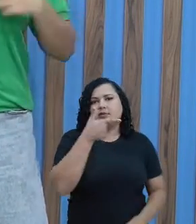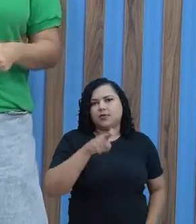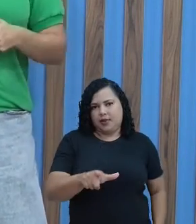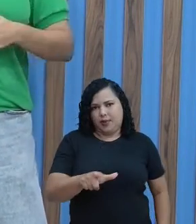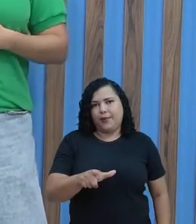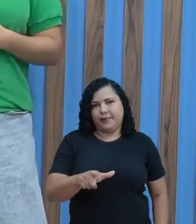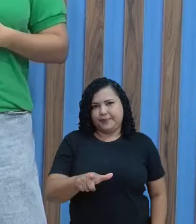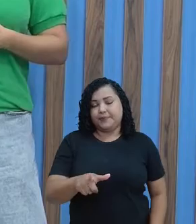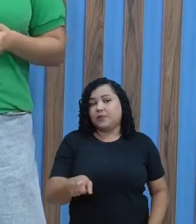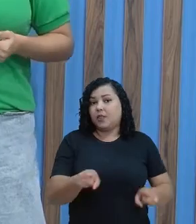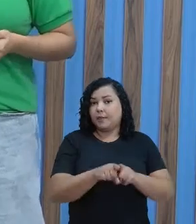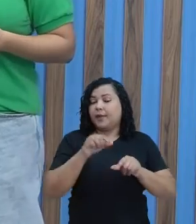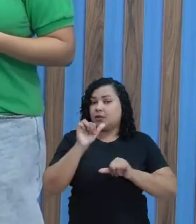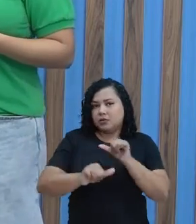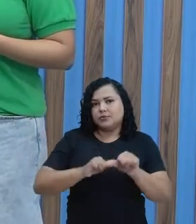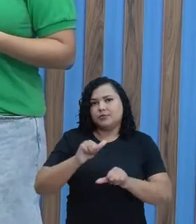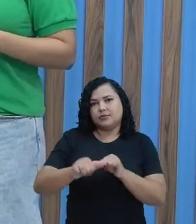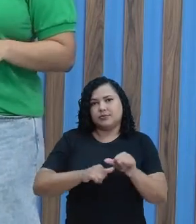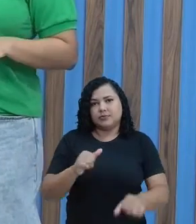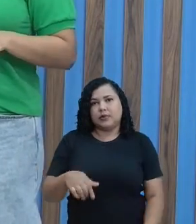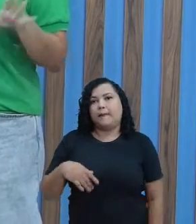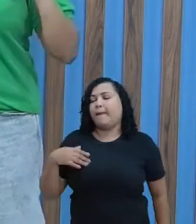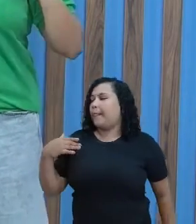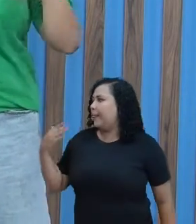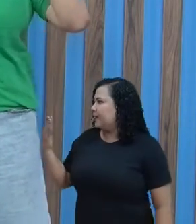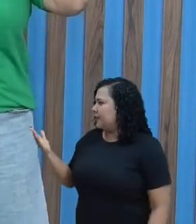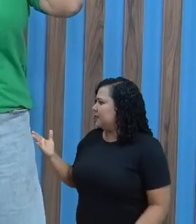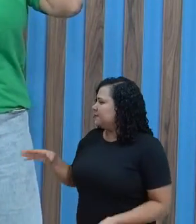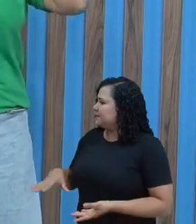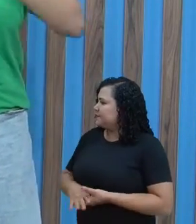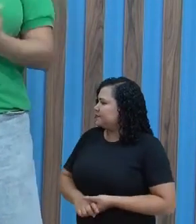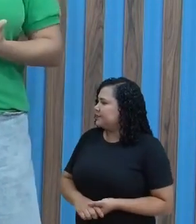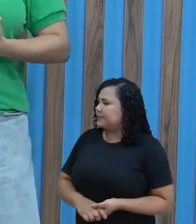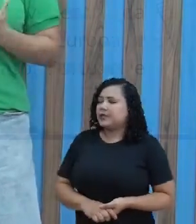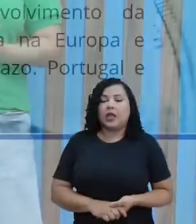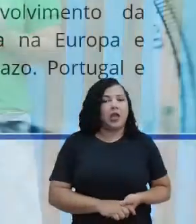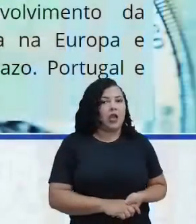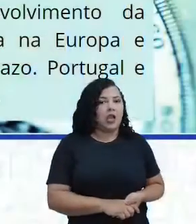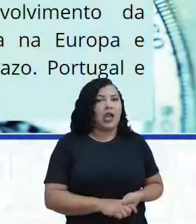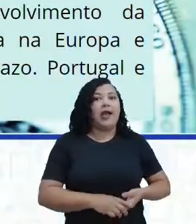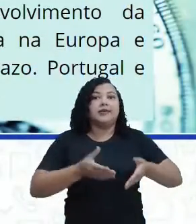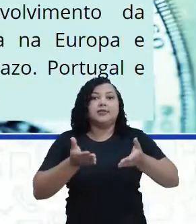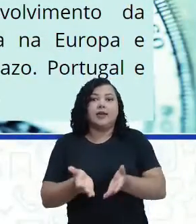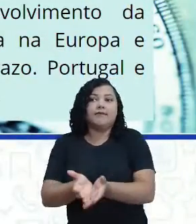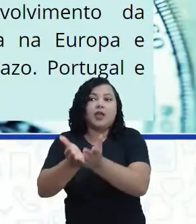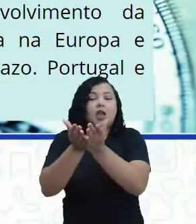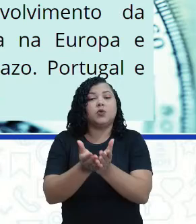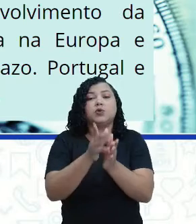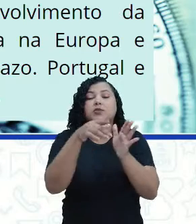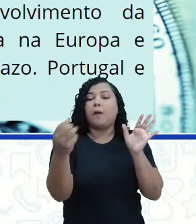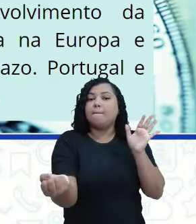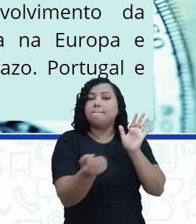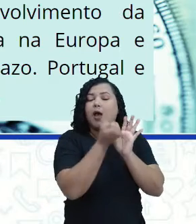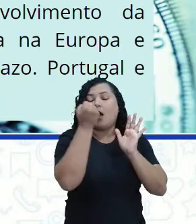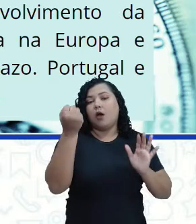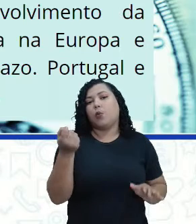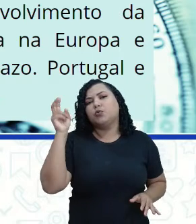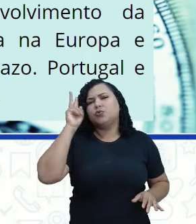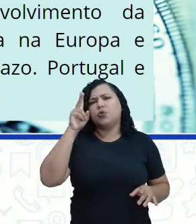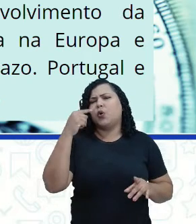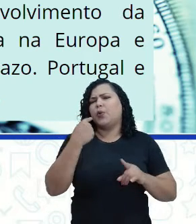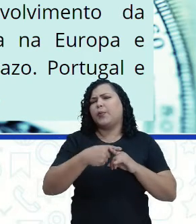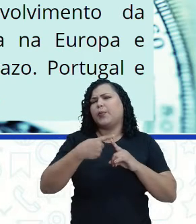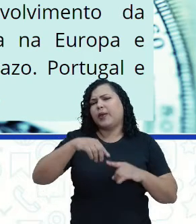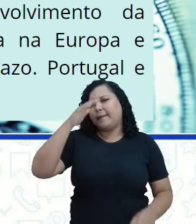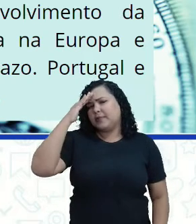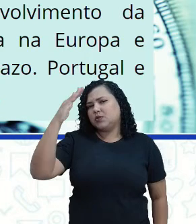de modificação. E as grandes navegações, elas são um marco histórico, principalmente por quê? Porque a